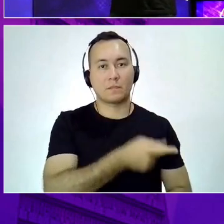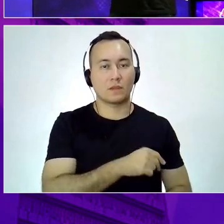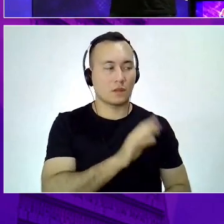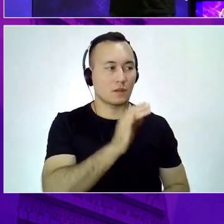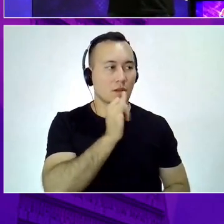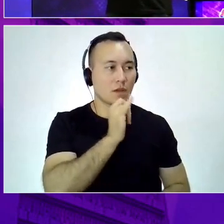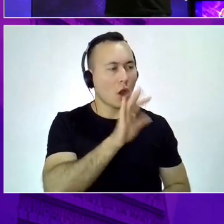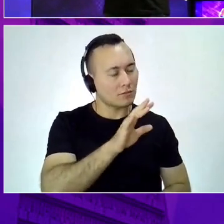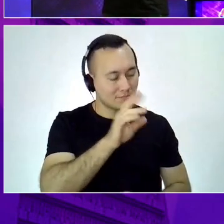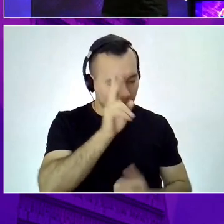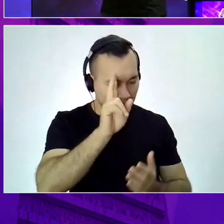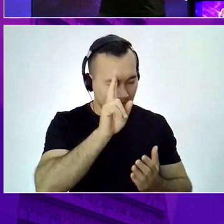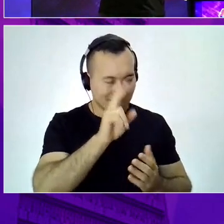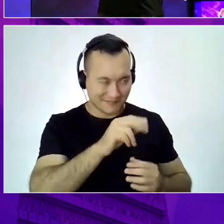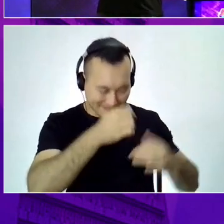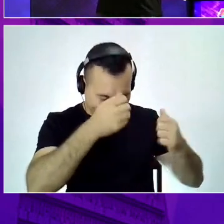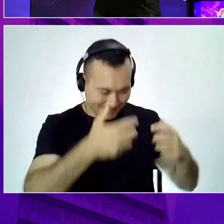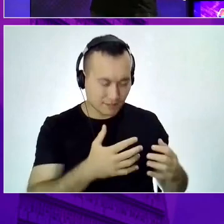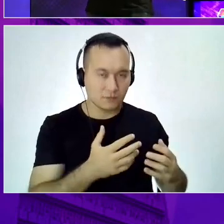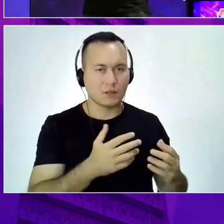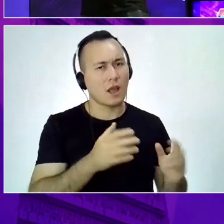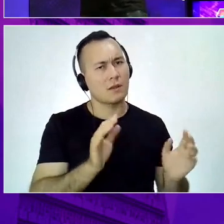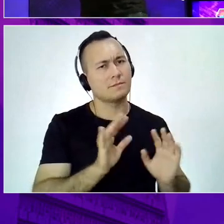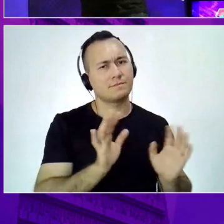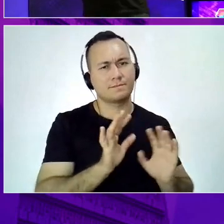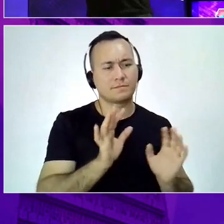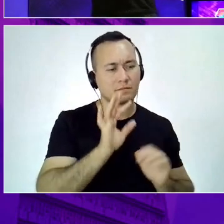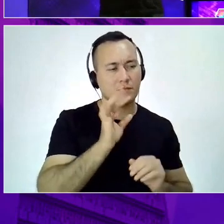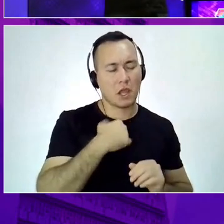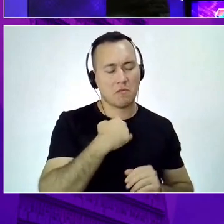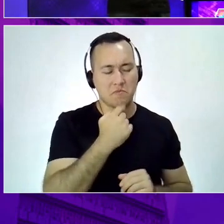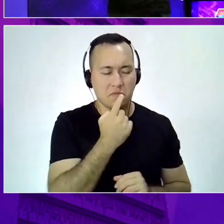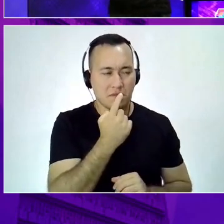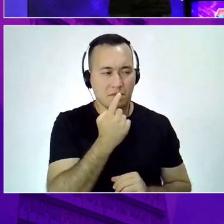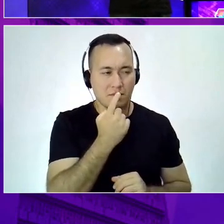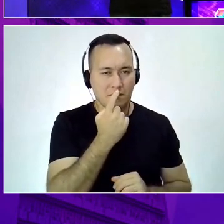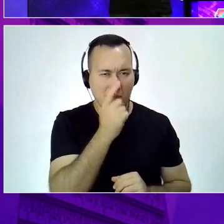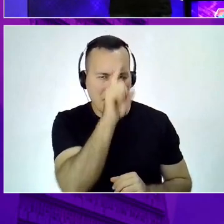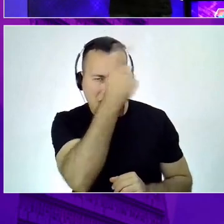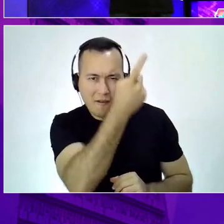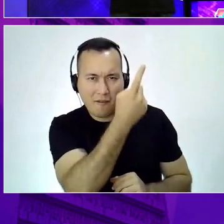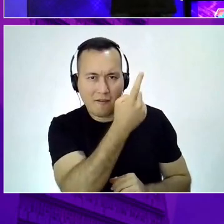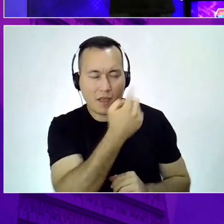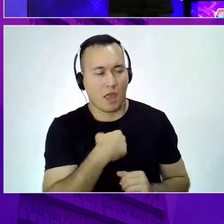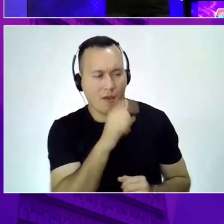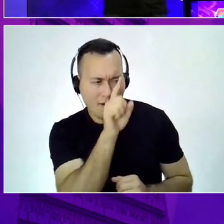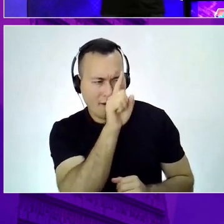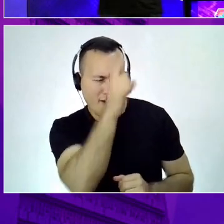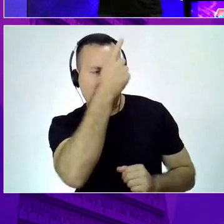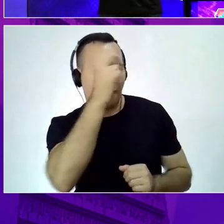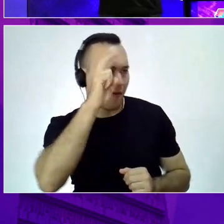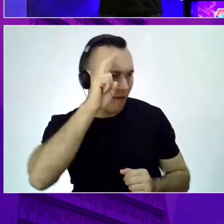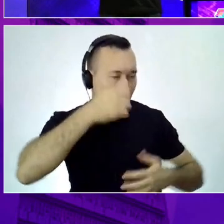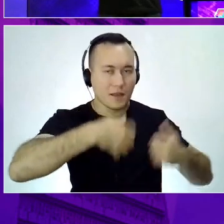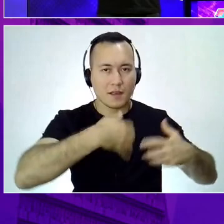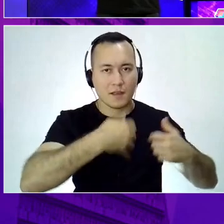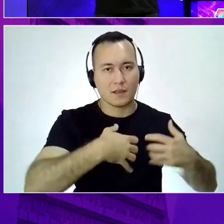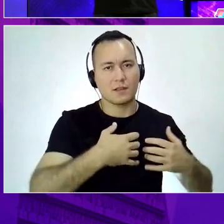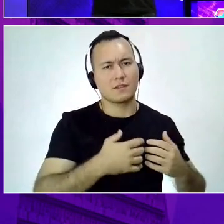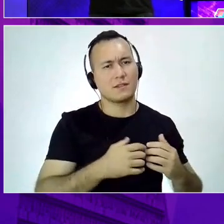está na área de gestão sabe que às vezes a galera chega, ó, não fale isso pro time não, porque a galera vai ficar meio desmotivada.